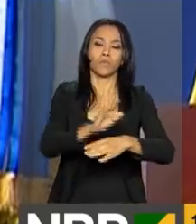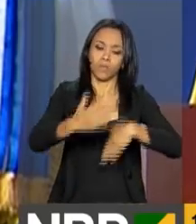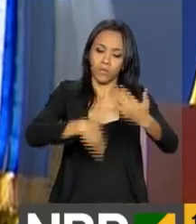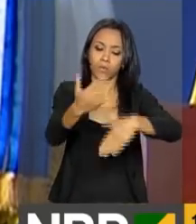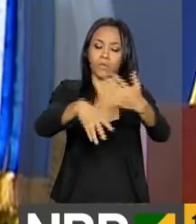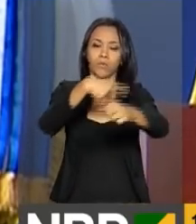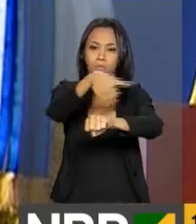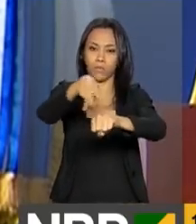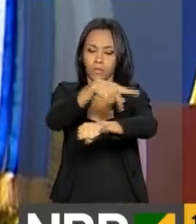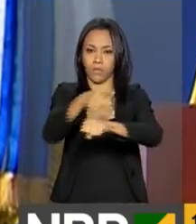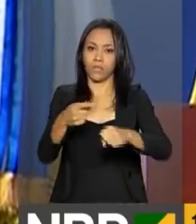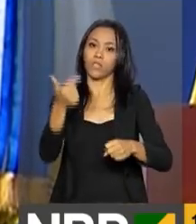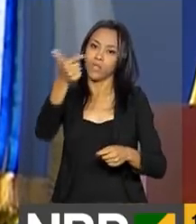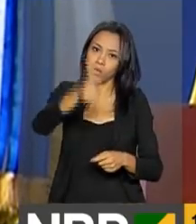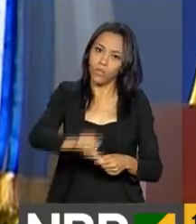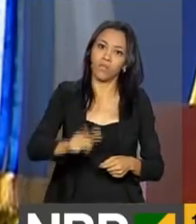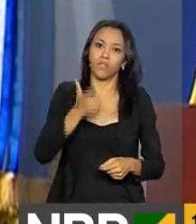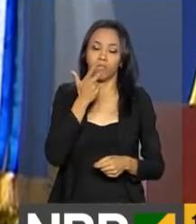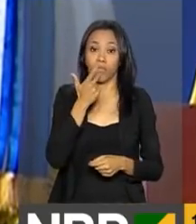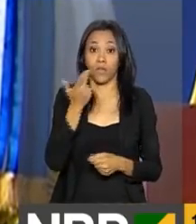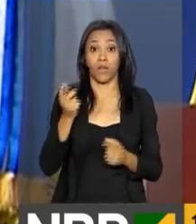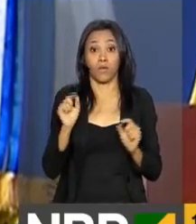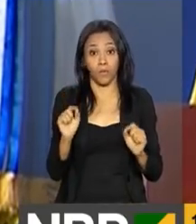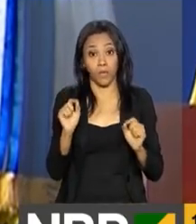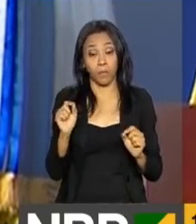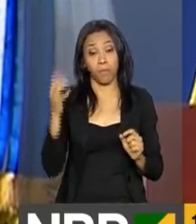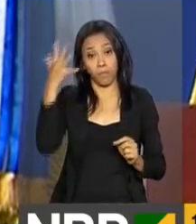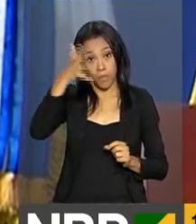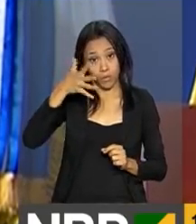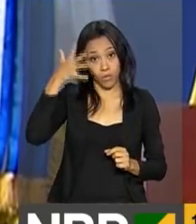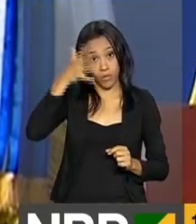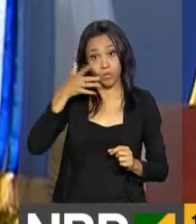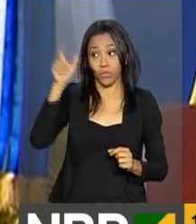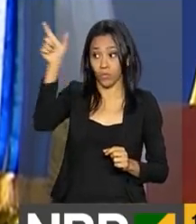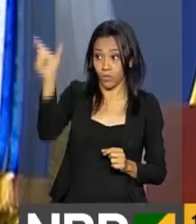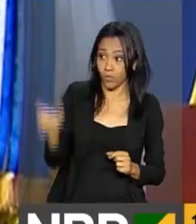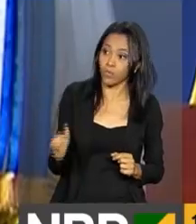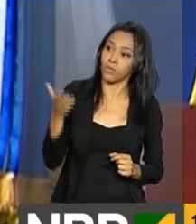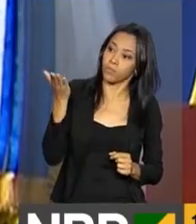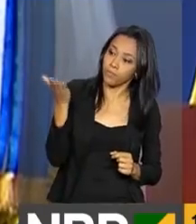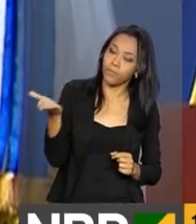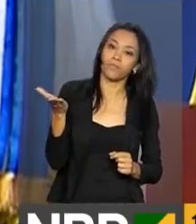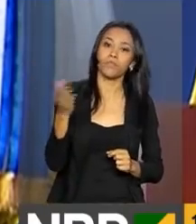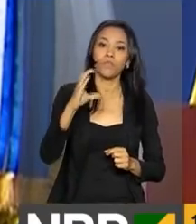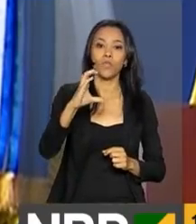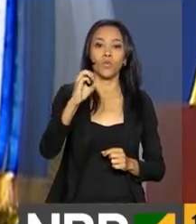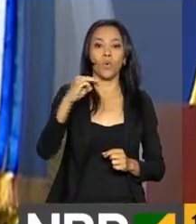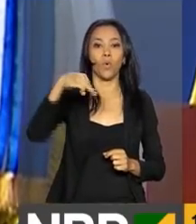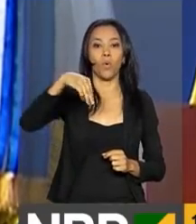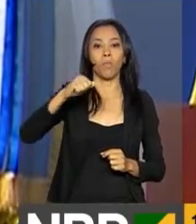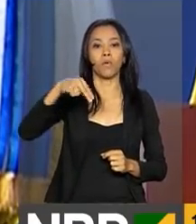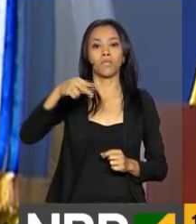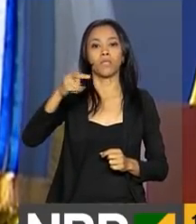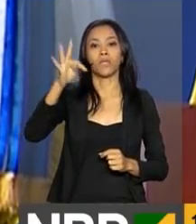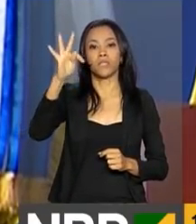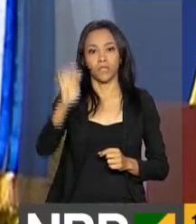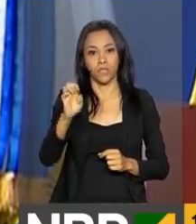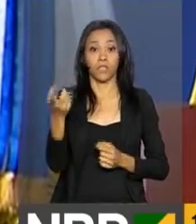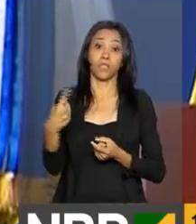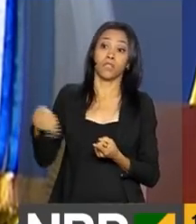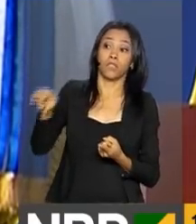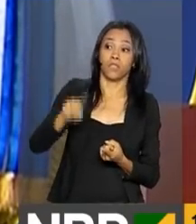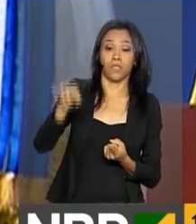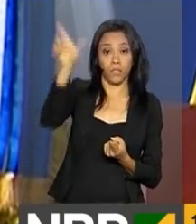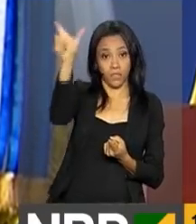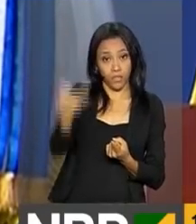pautado, mais uma vez, pelo discurso do comandante Rossato e pautado pelo discurso do ministro